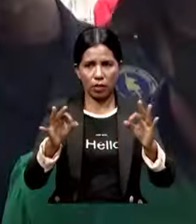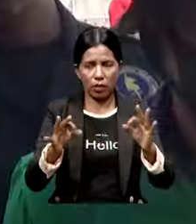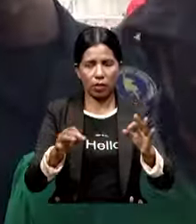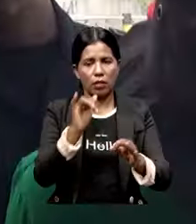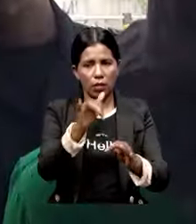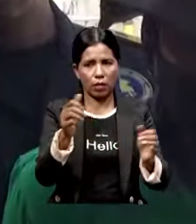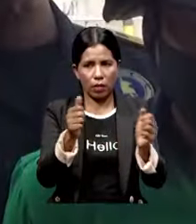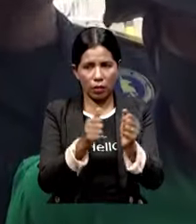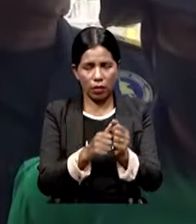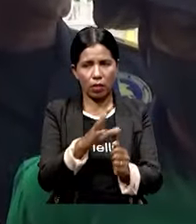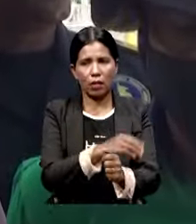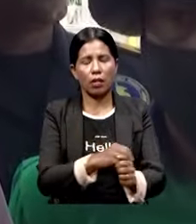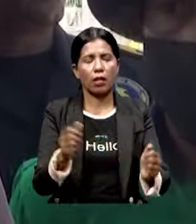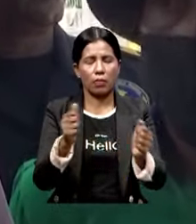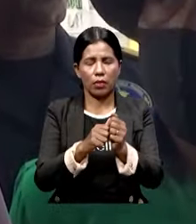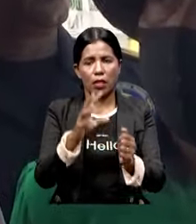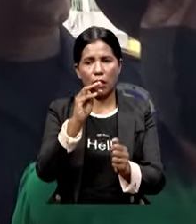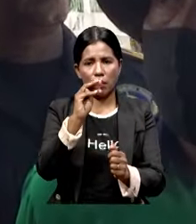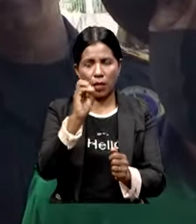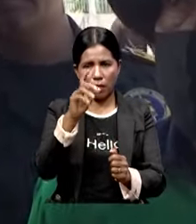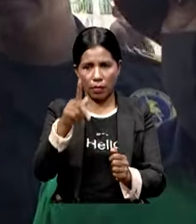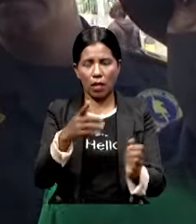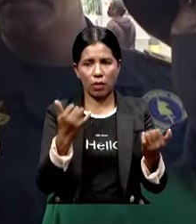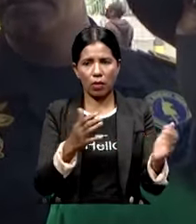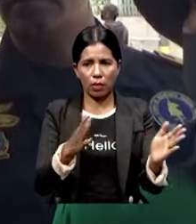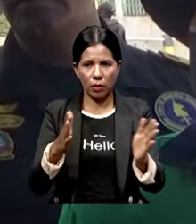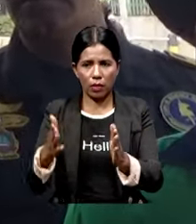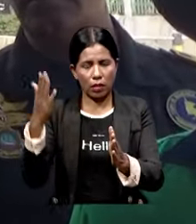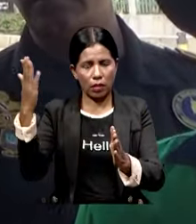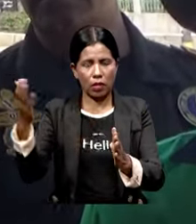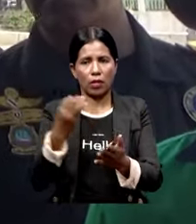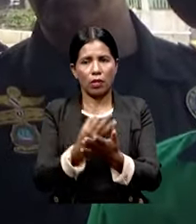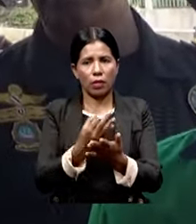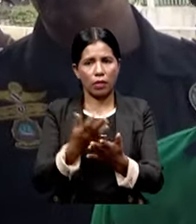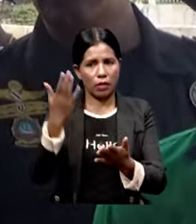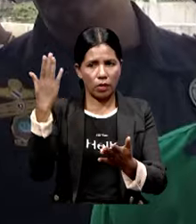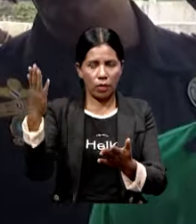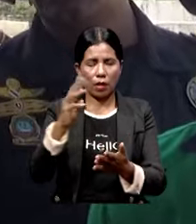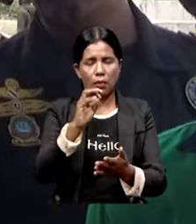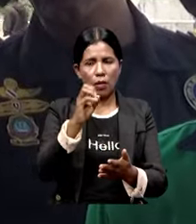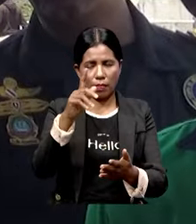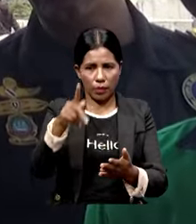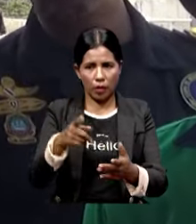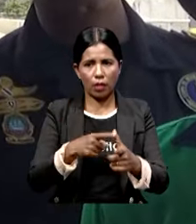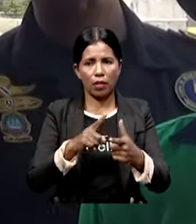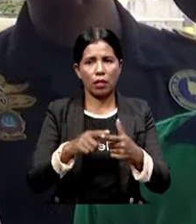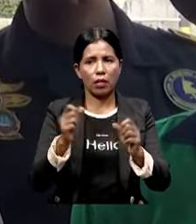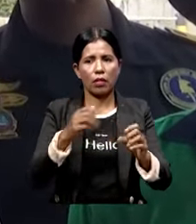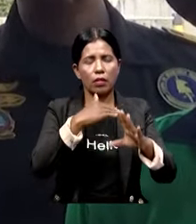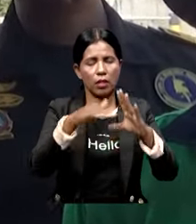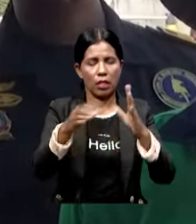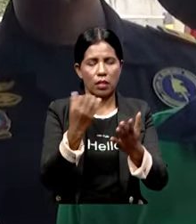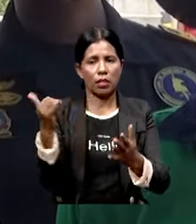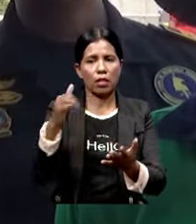Acordo, o termo aceitação de obras públicas, que agora o processo não é lá, é a finanças, e a prisão de finanças e obras públicas, para a TNUNE transferir